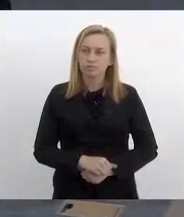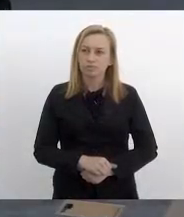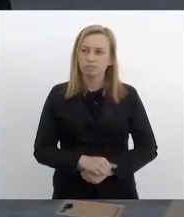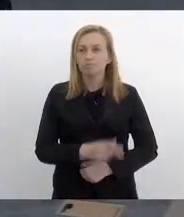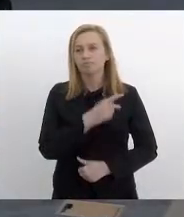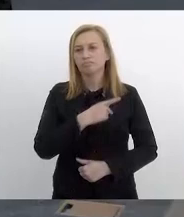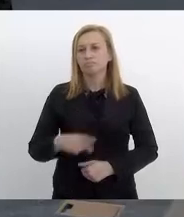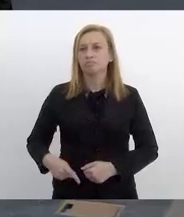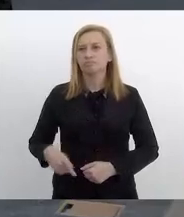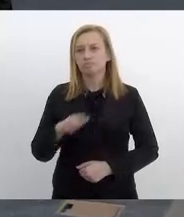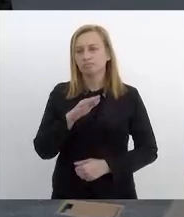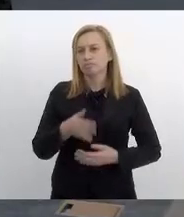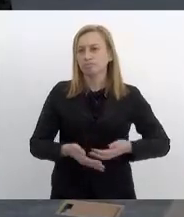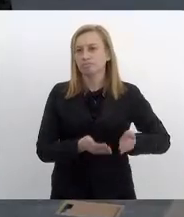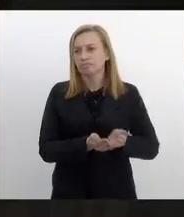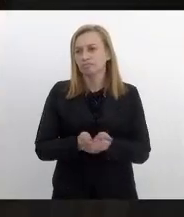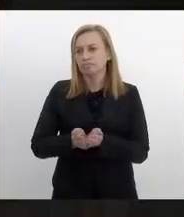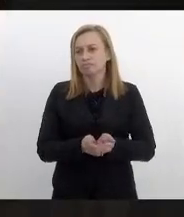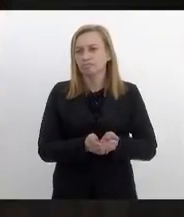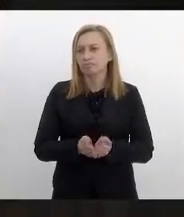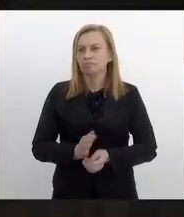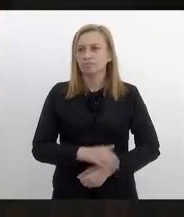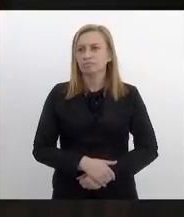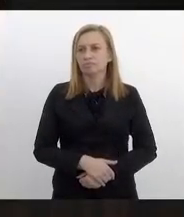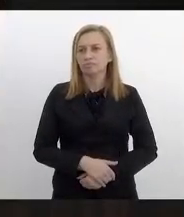presidente Bebeto. Como é que é?